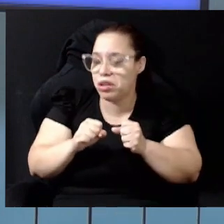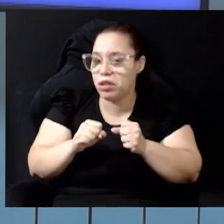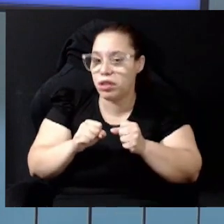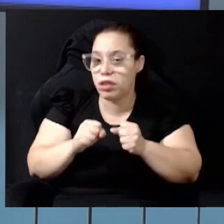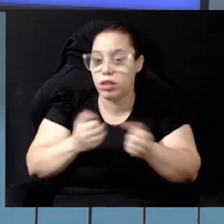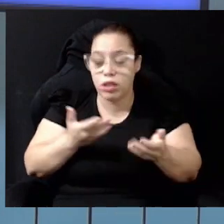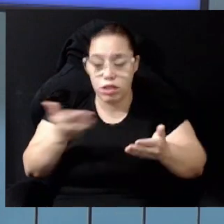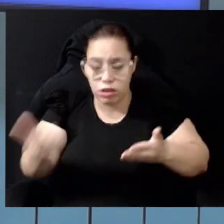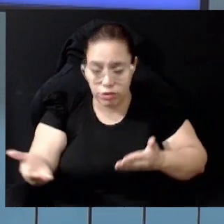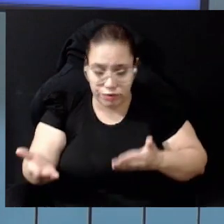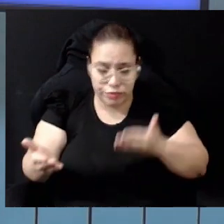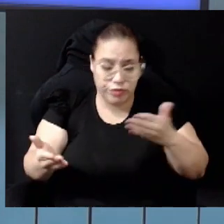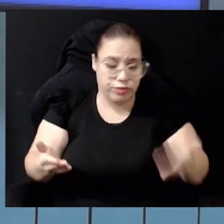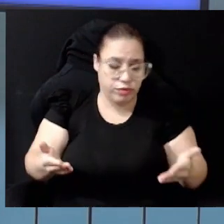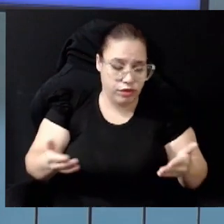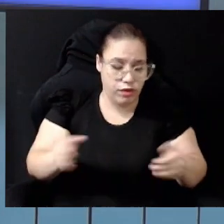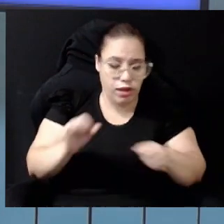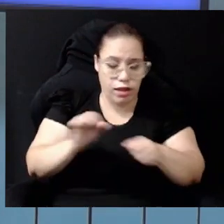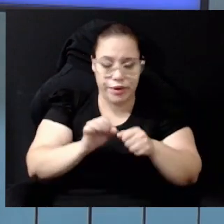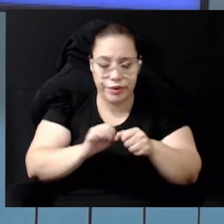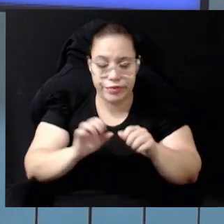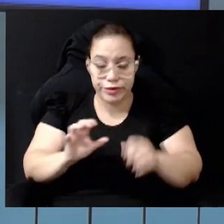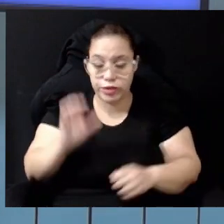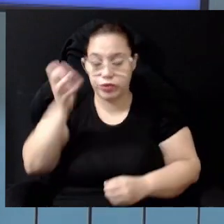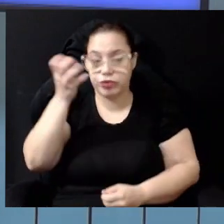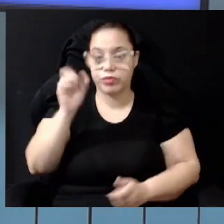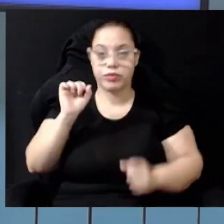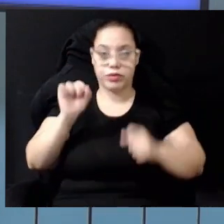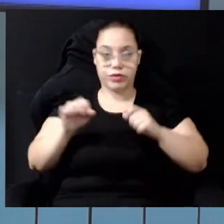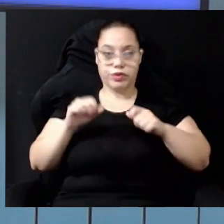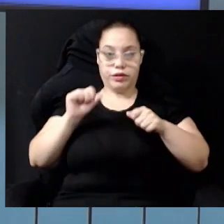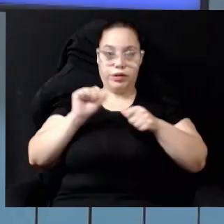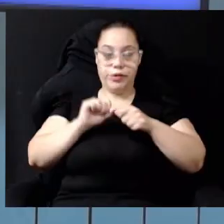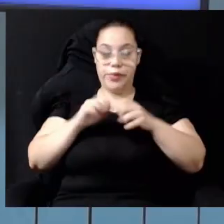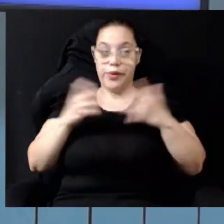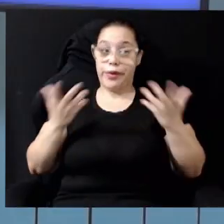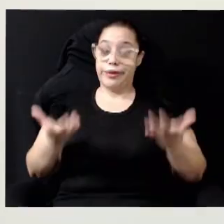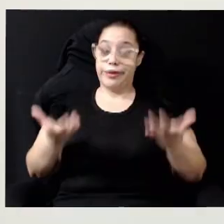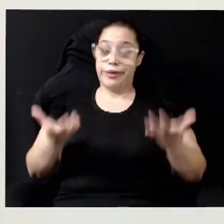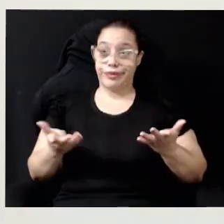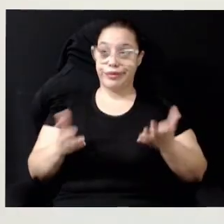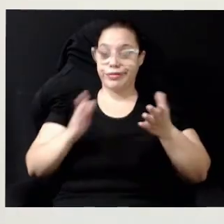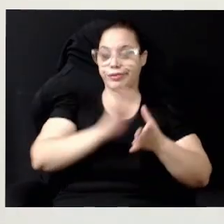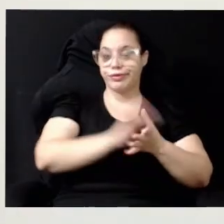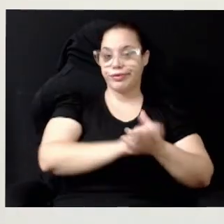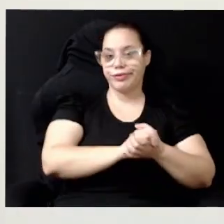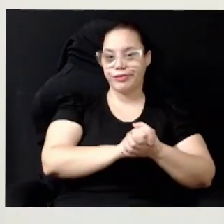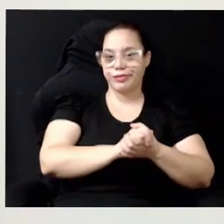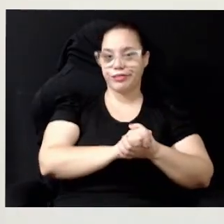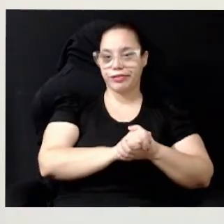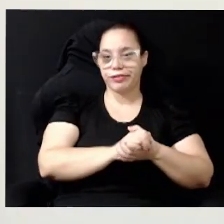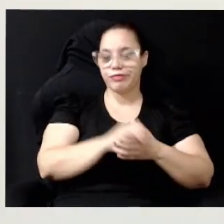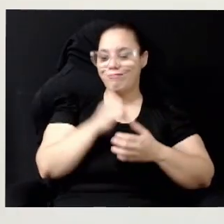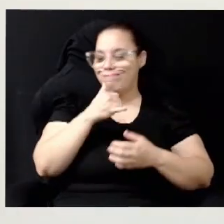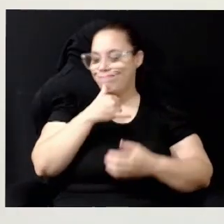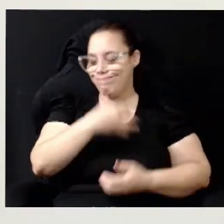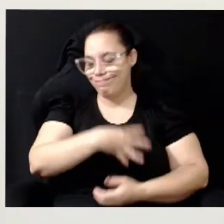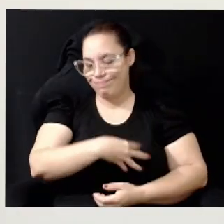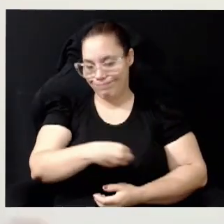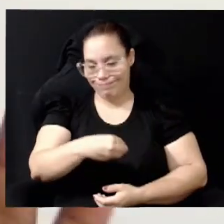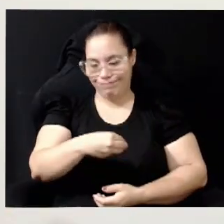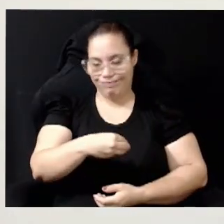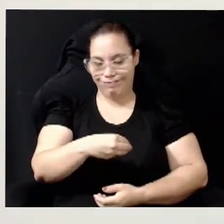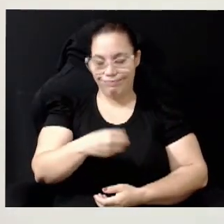lidar com esse tipo de acontecimento? O que eles devem fazer? Então, essas frustrações das crianças,